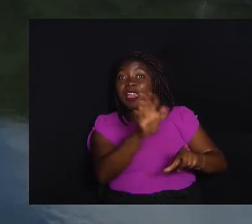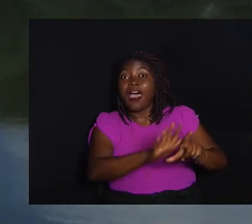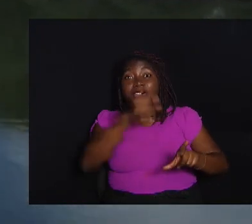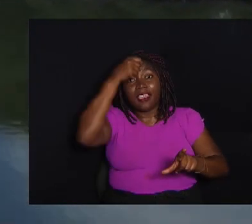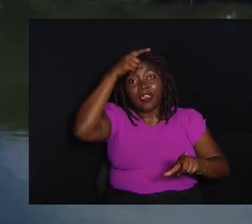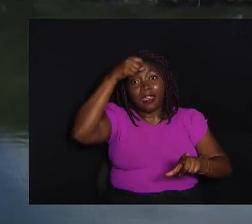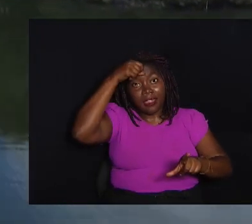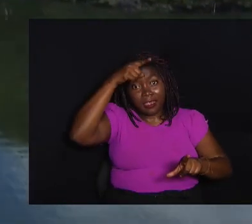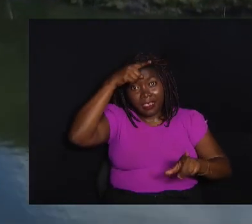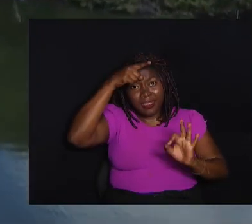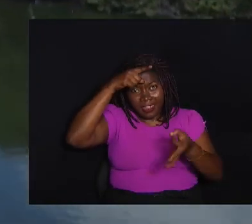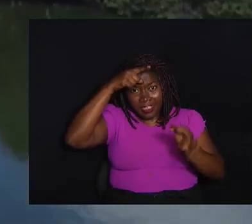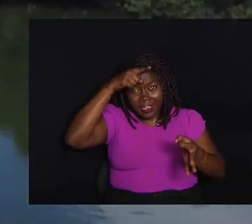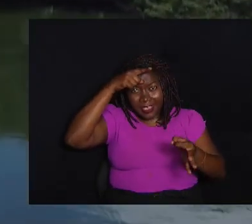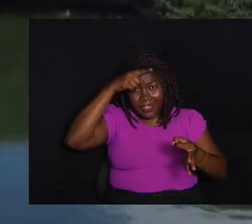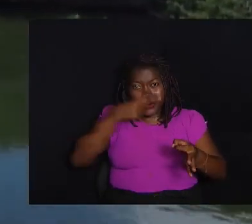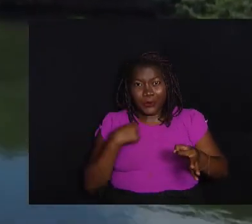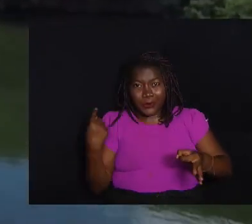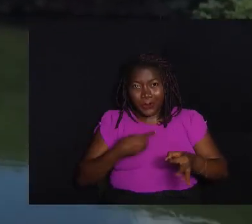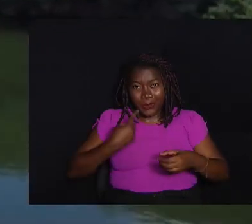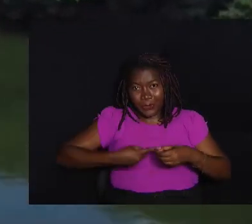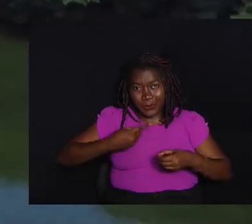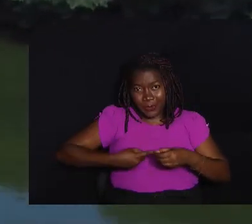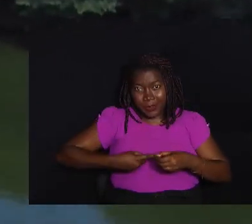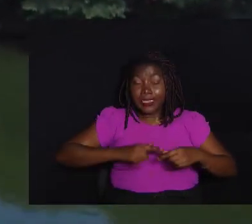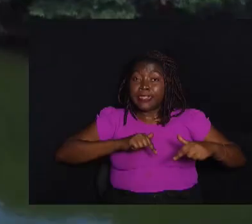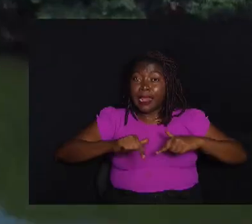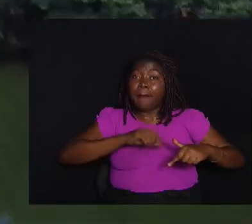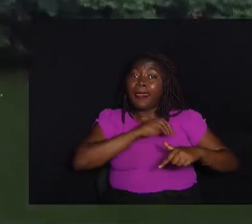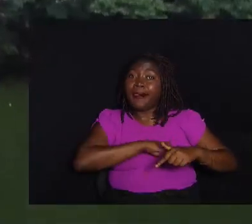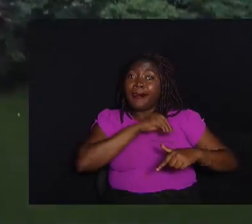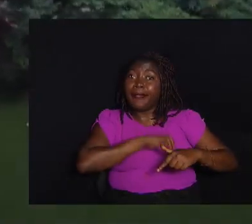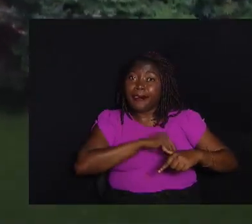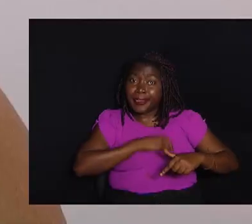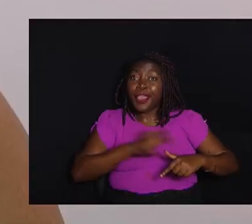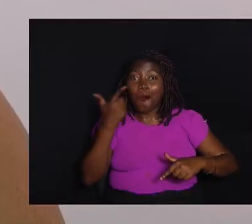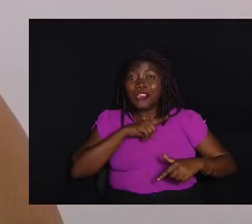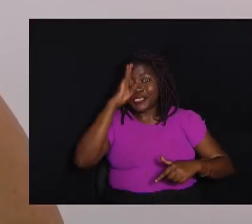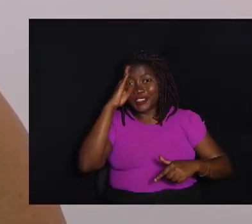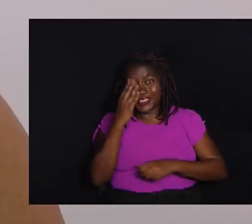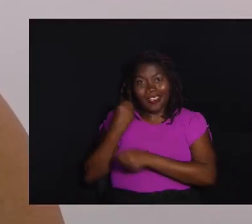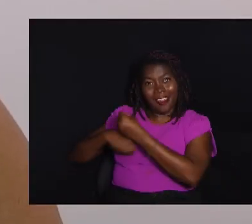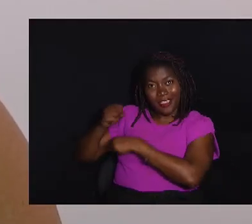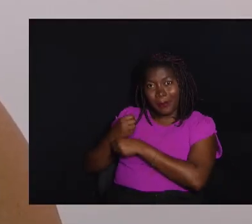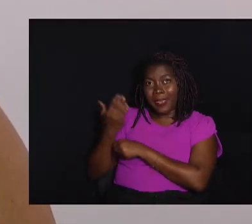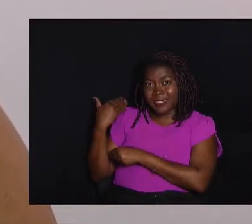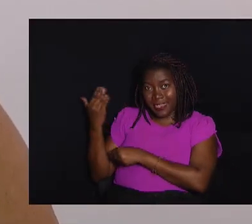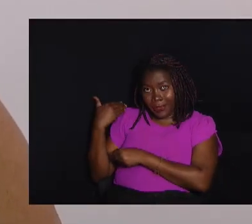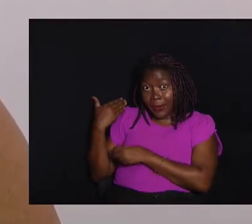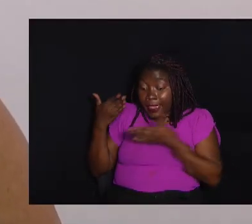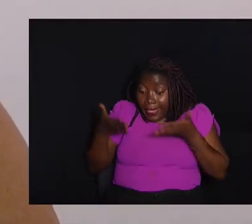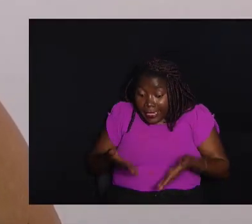cultura, né, do nosso município, trabalho e renda, né, nós conseguimos destinar o ano passado, para esse